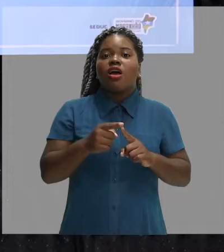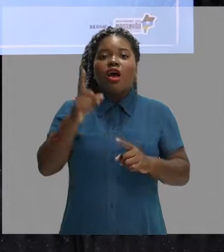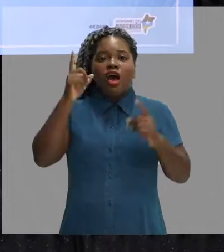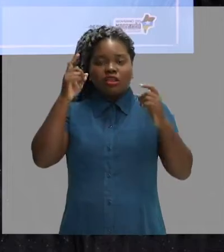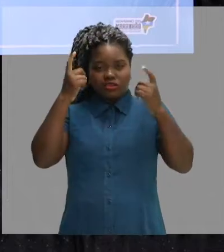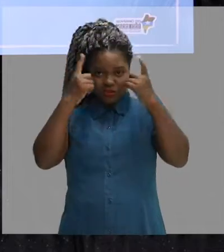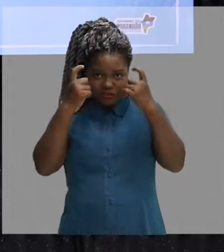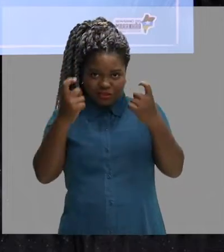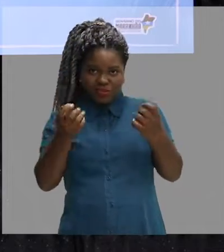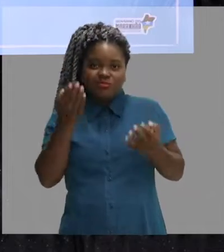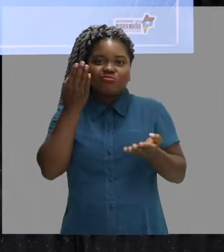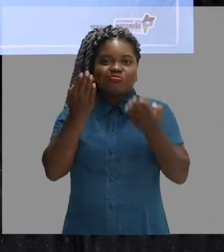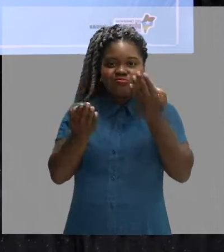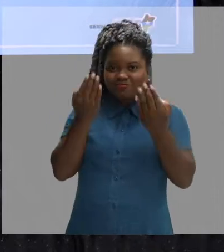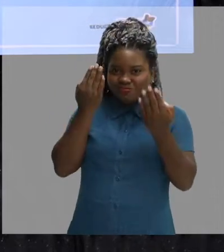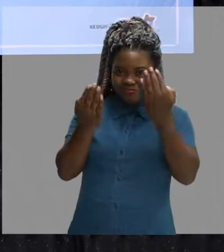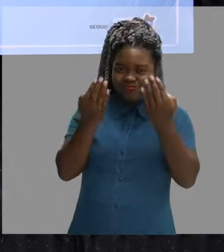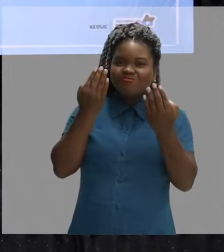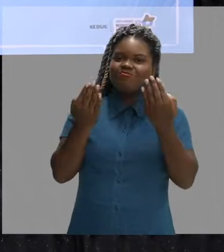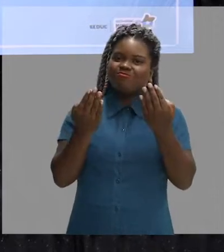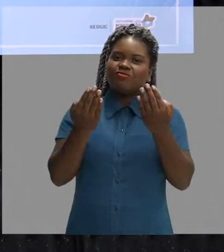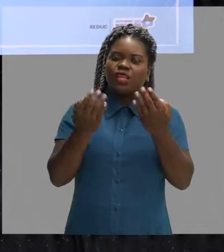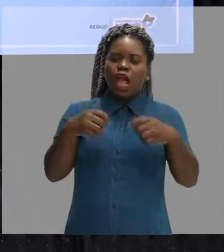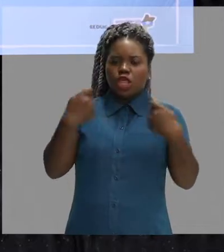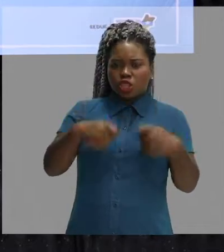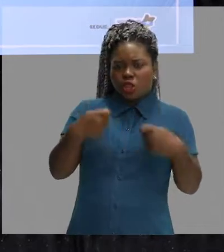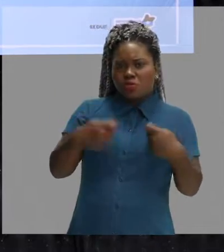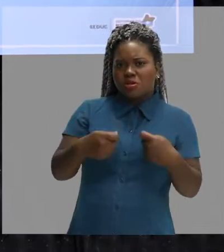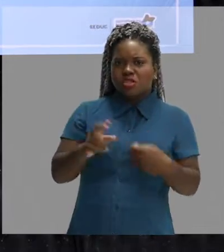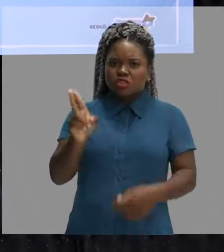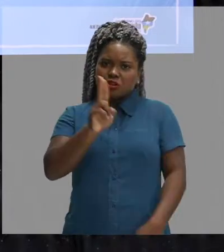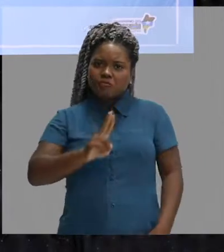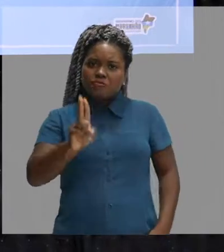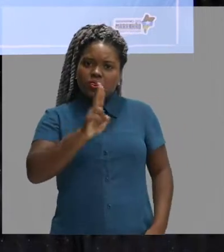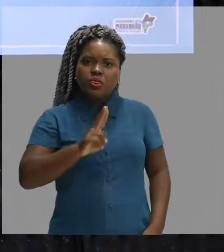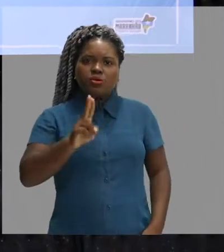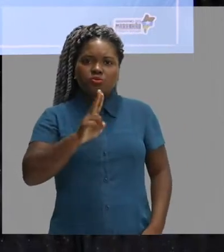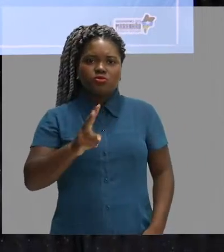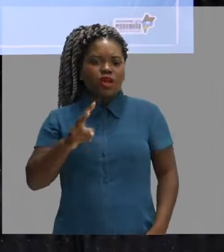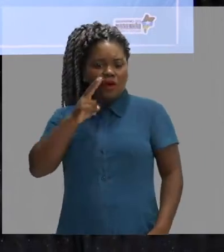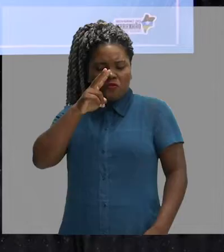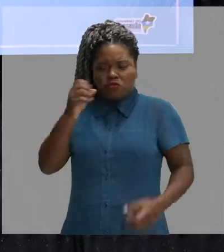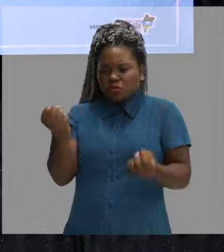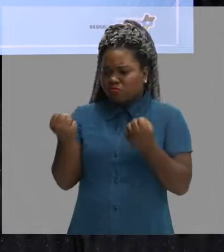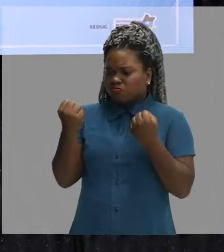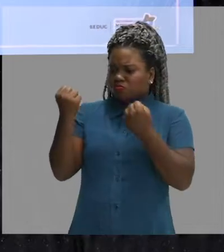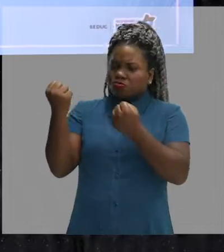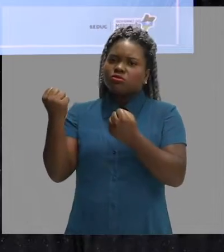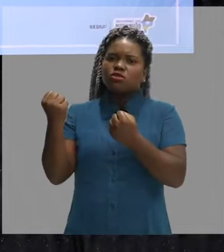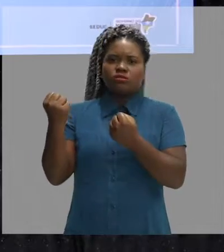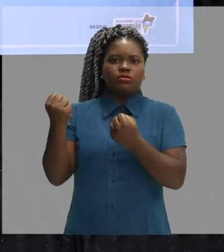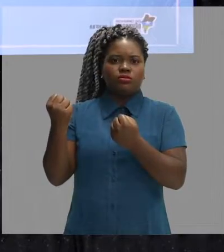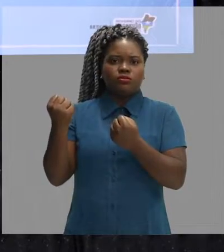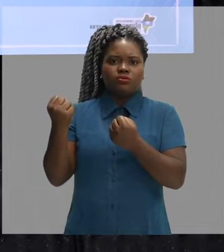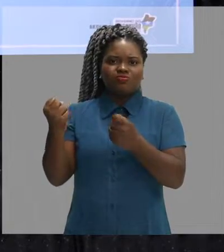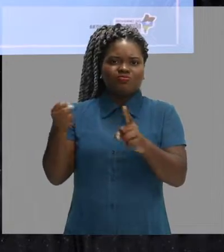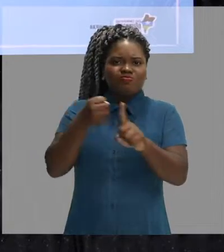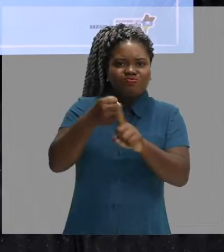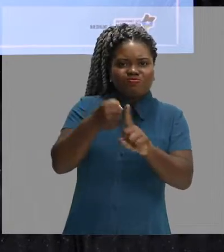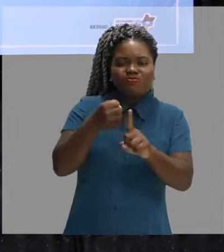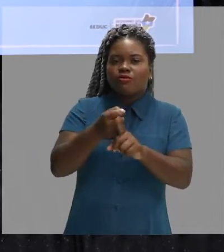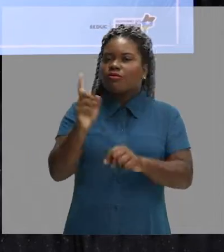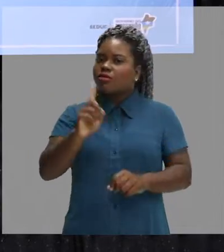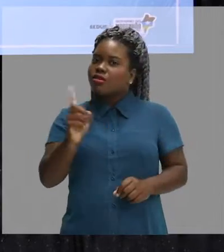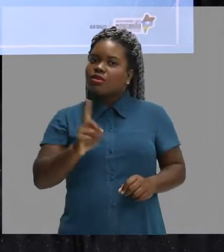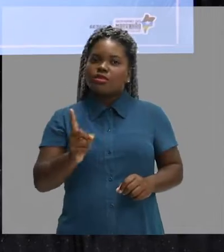dano físico ou de usar a força física, a agressividade, nesse sentido, mas há, sem dúvida, um ato violento a partir